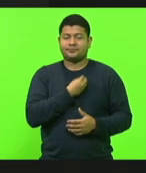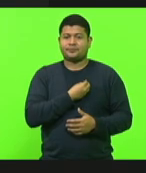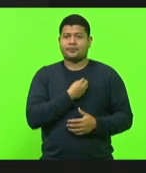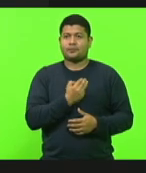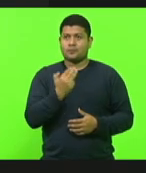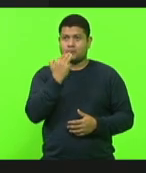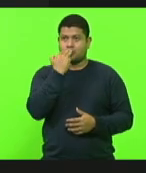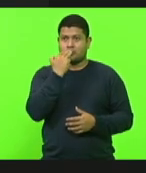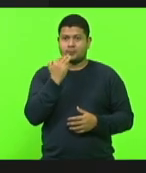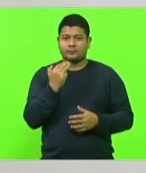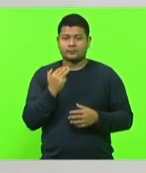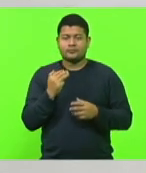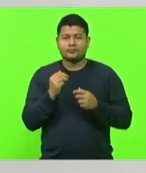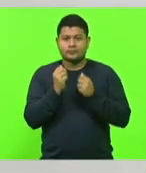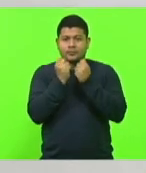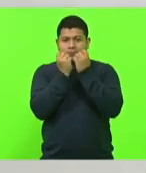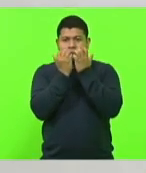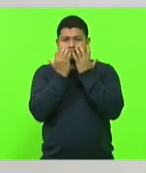aquele bigode branco,